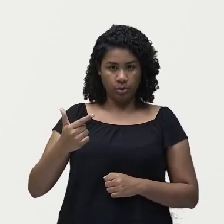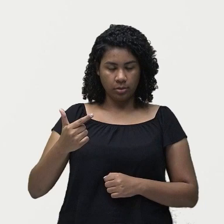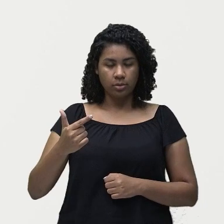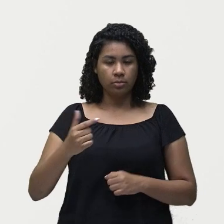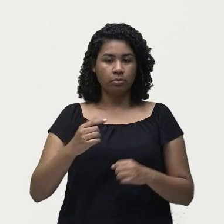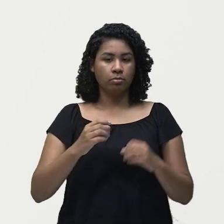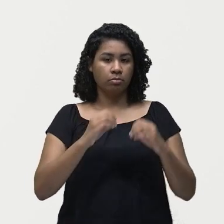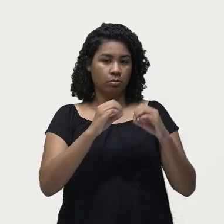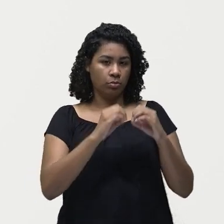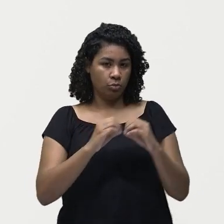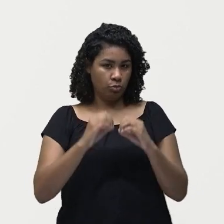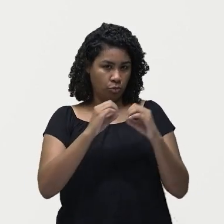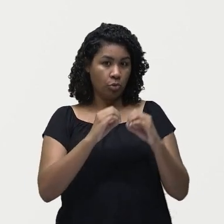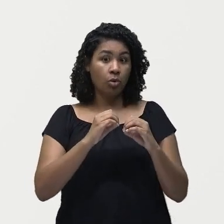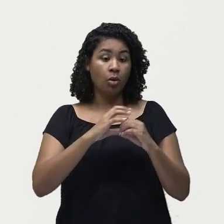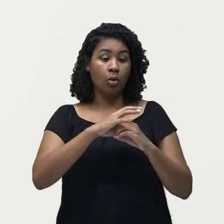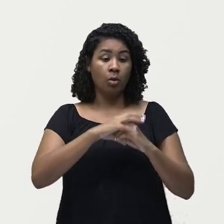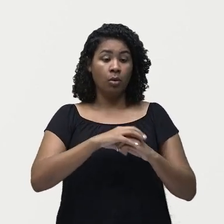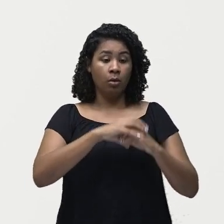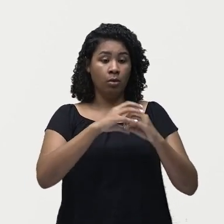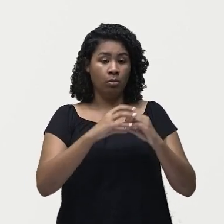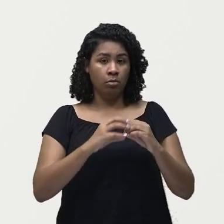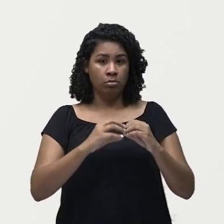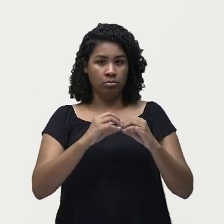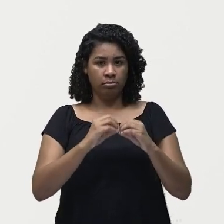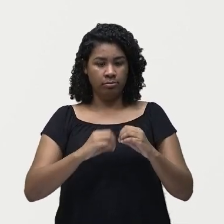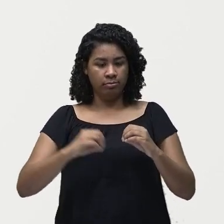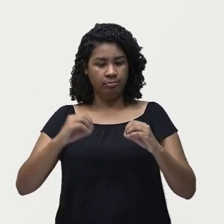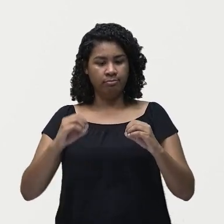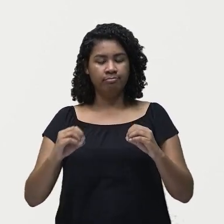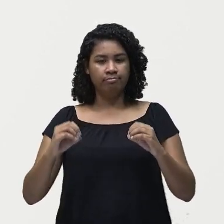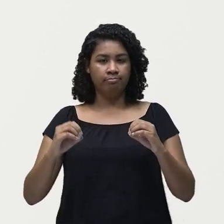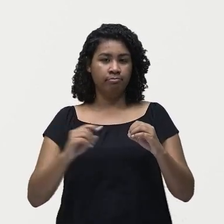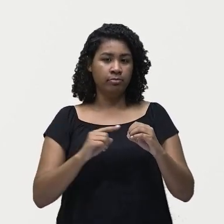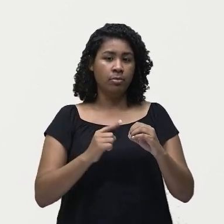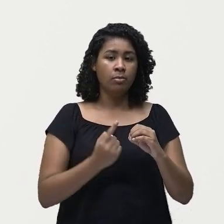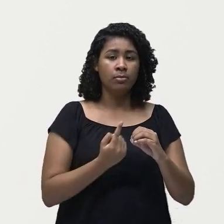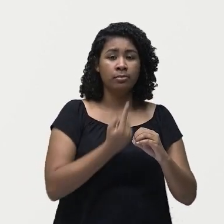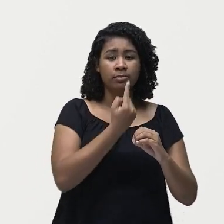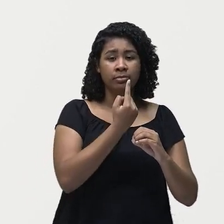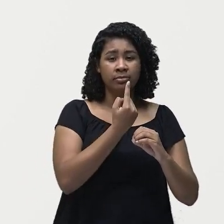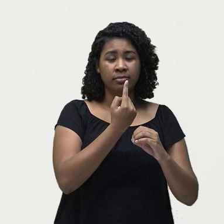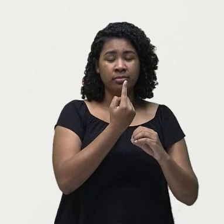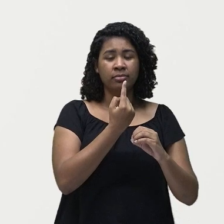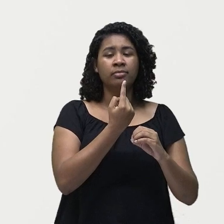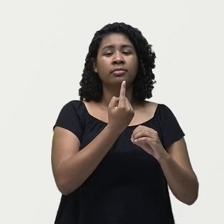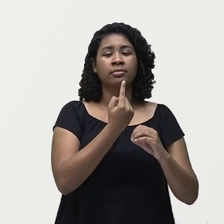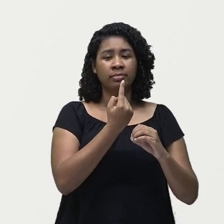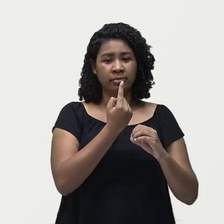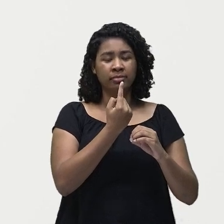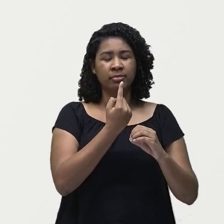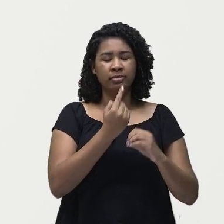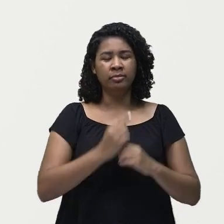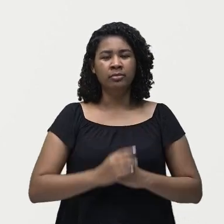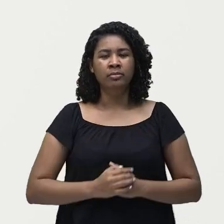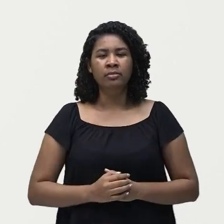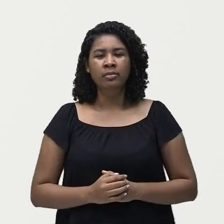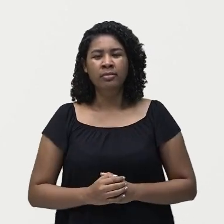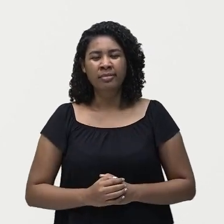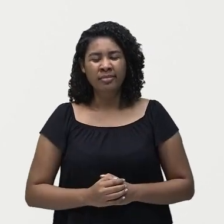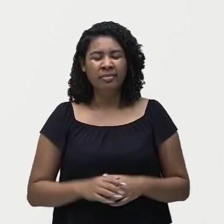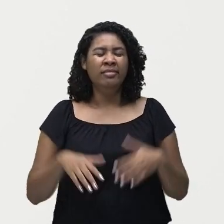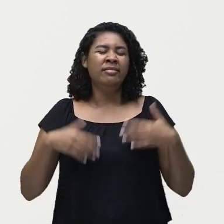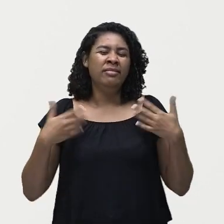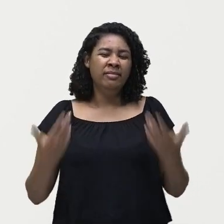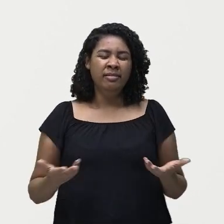ela divide, ela vai ficar somente com um átomo de oxigênio, né? Tem somente um átomo. E aí, o que